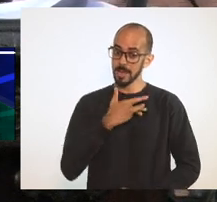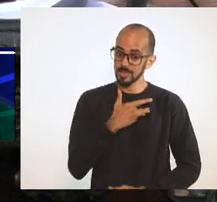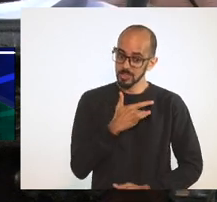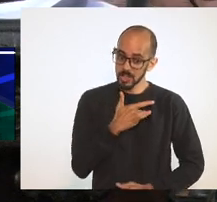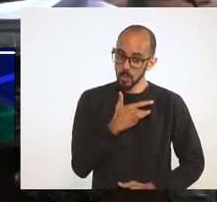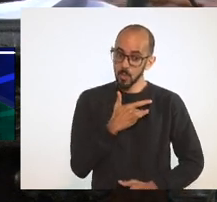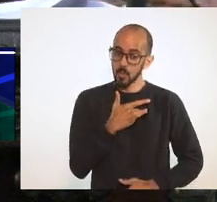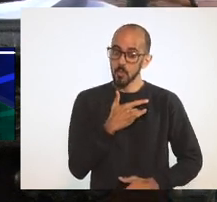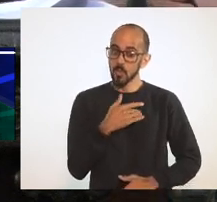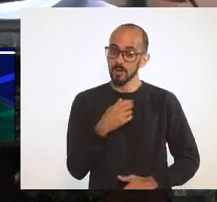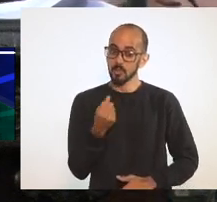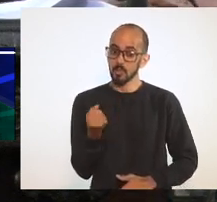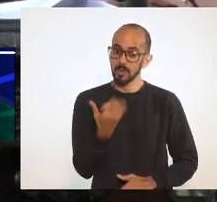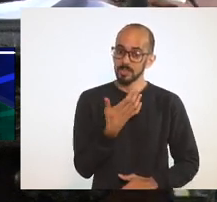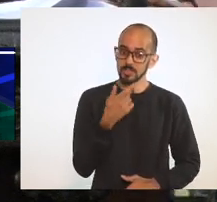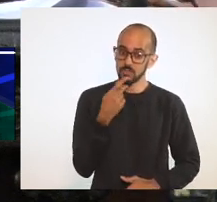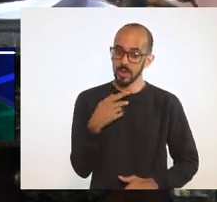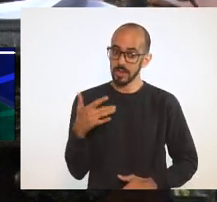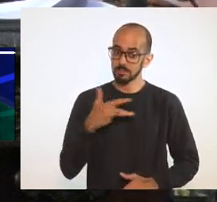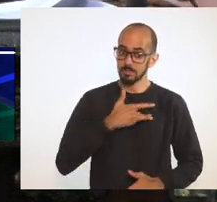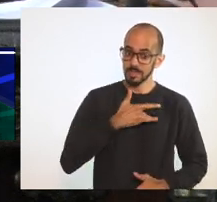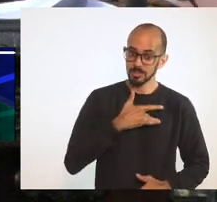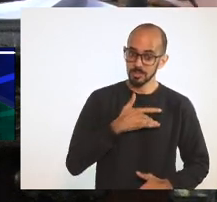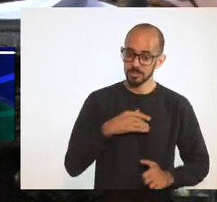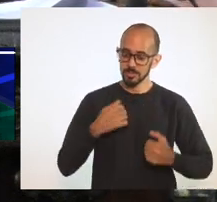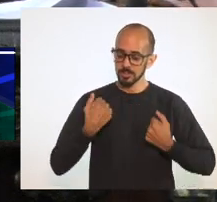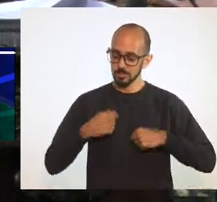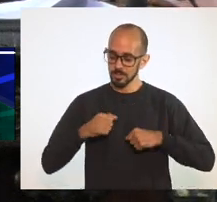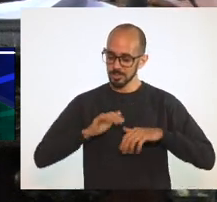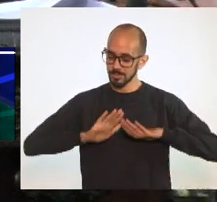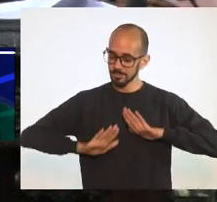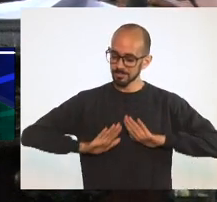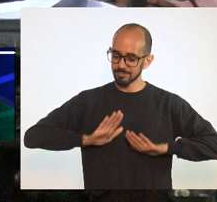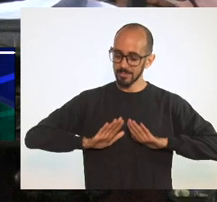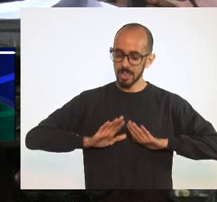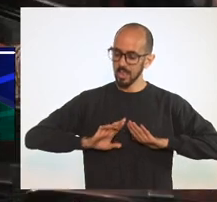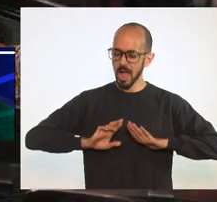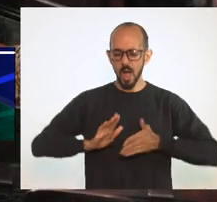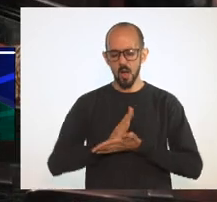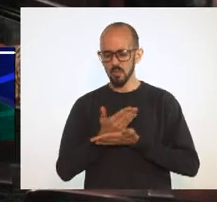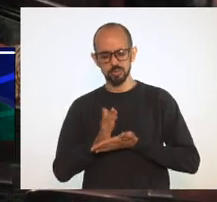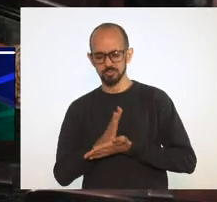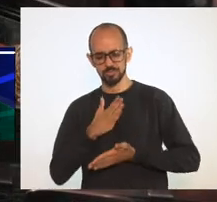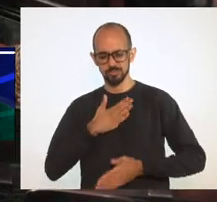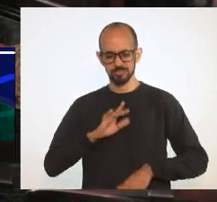paixão, a gente tem que... não agrada a todo mundo.